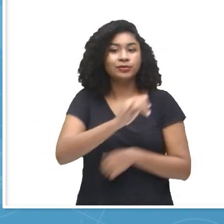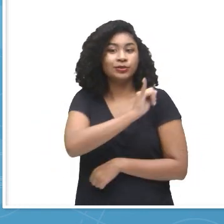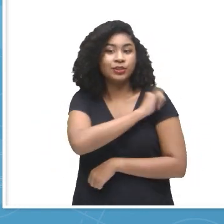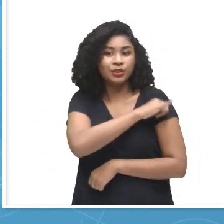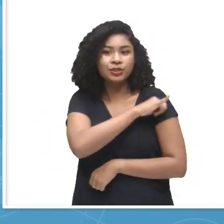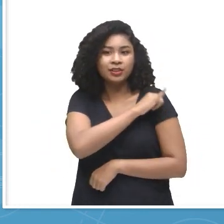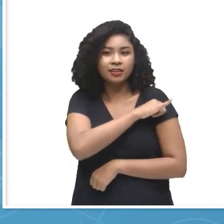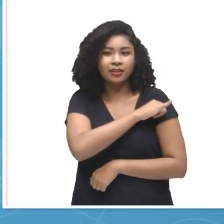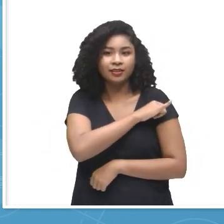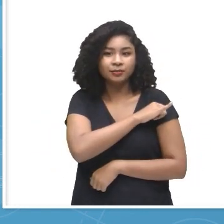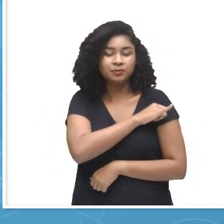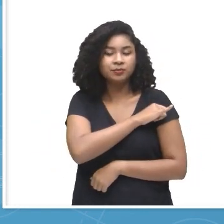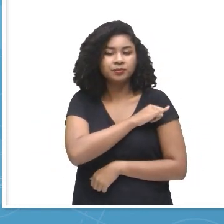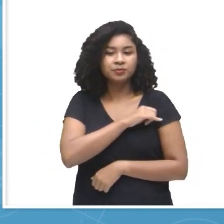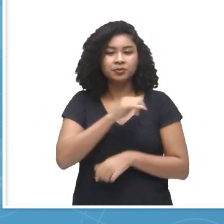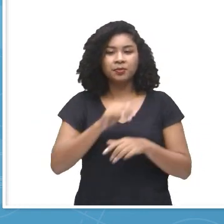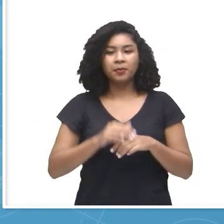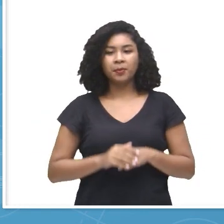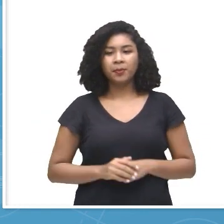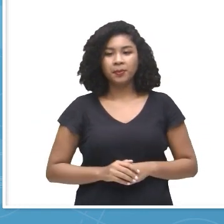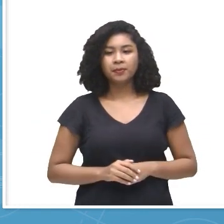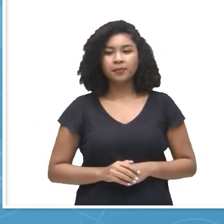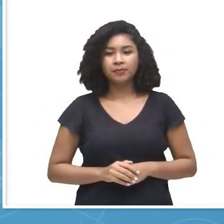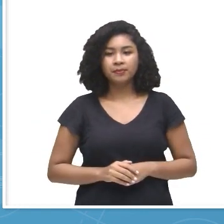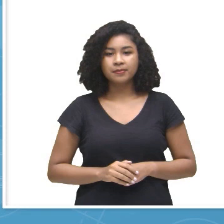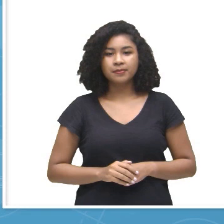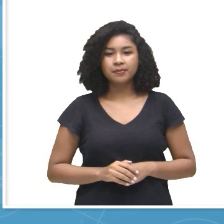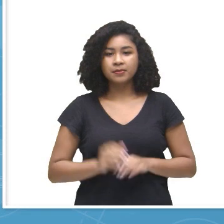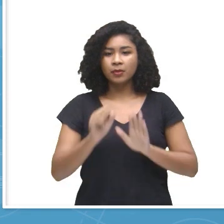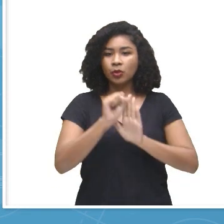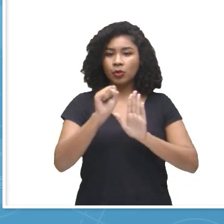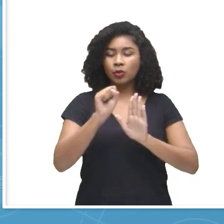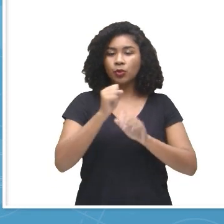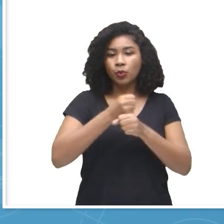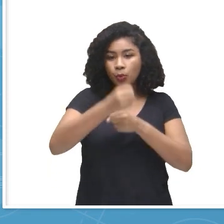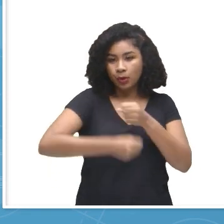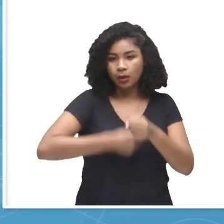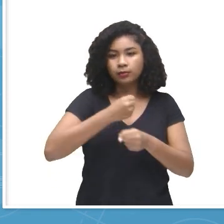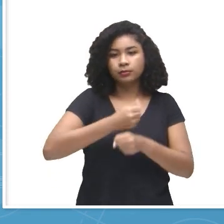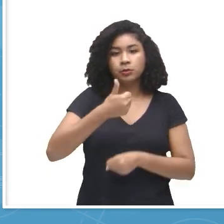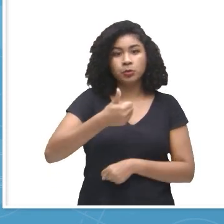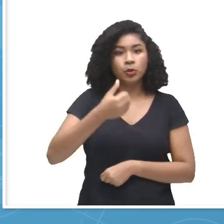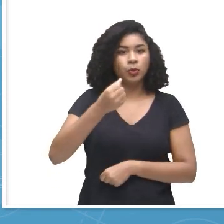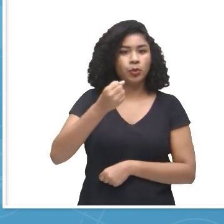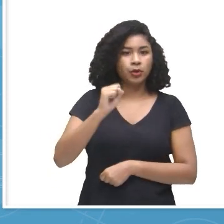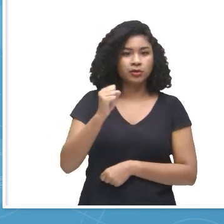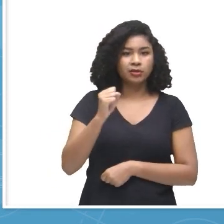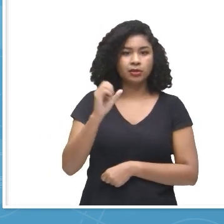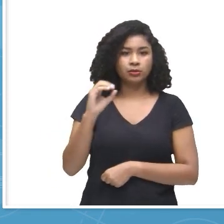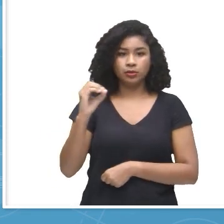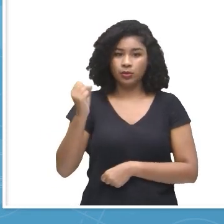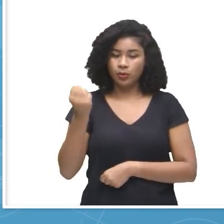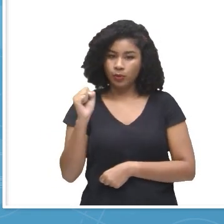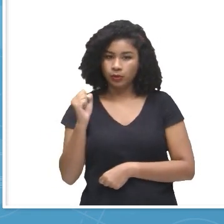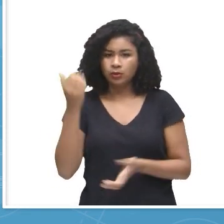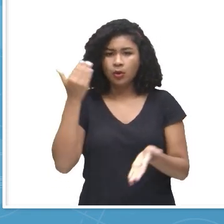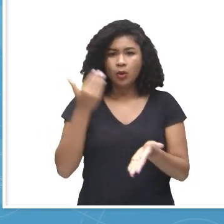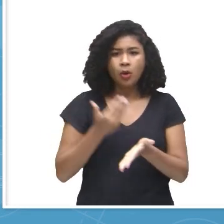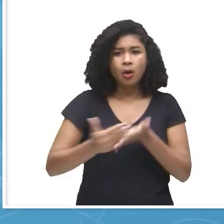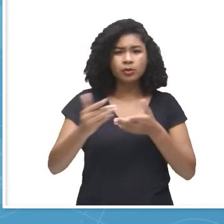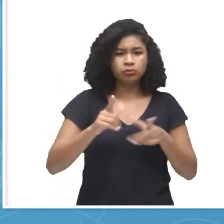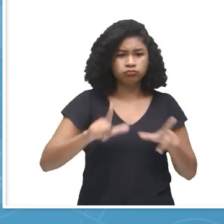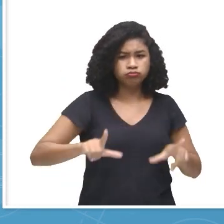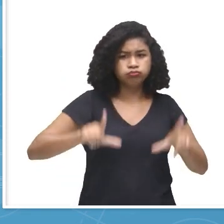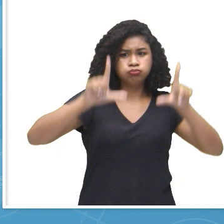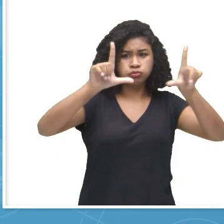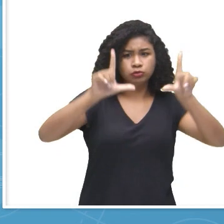em 1808. Em São Paulo, começou com os classificados. Em seguida, os anúncios ganharam